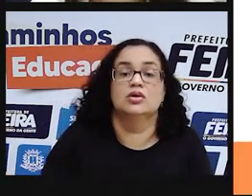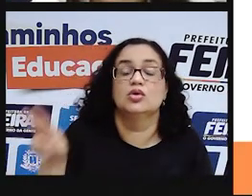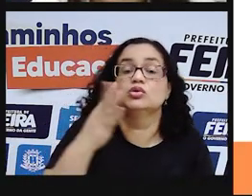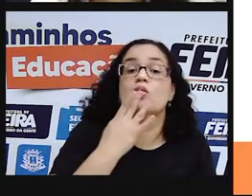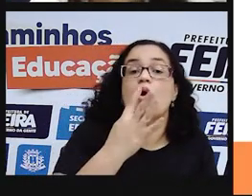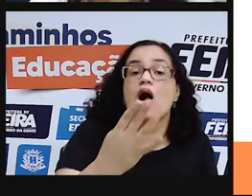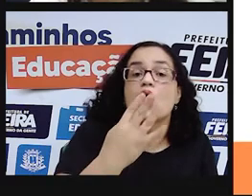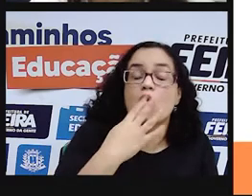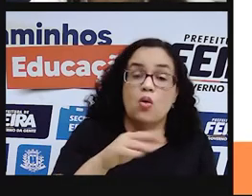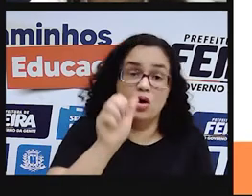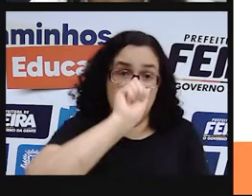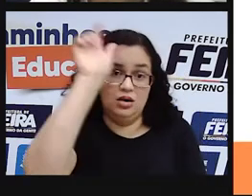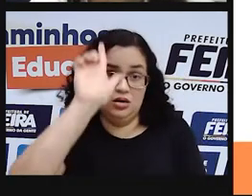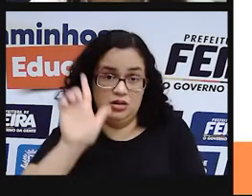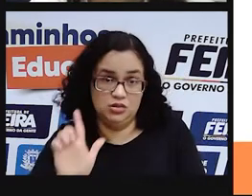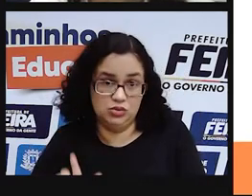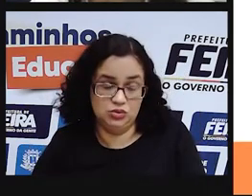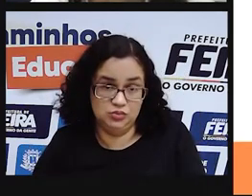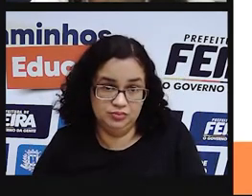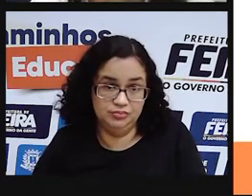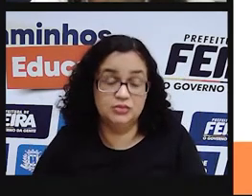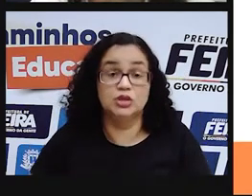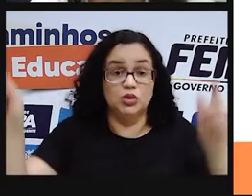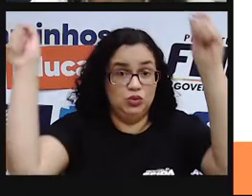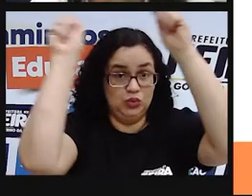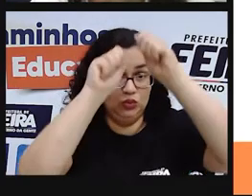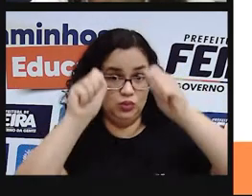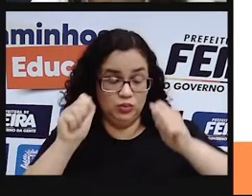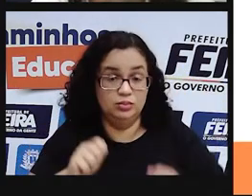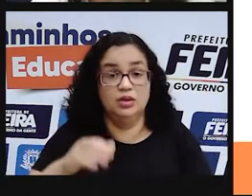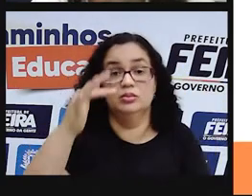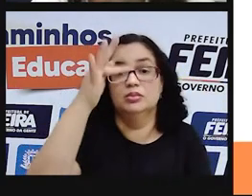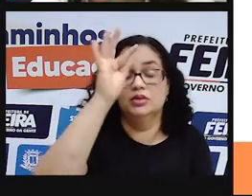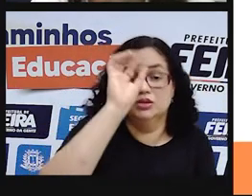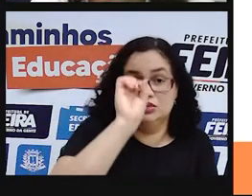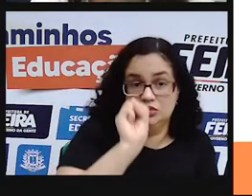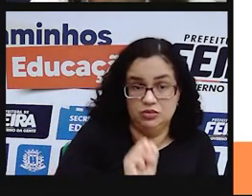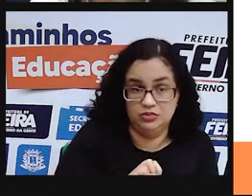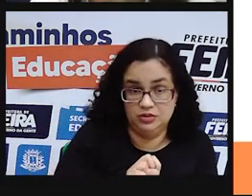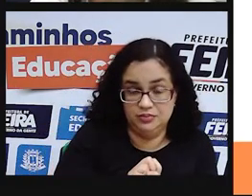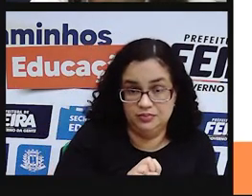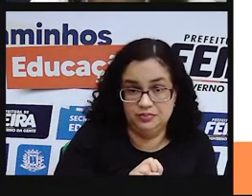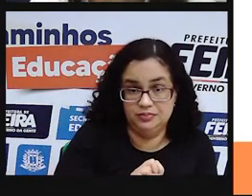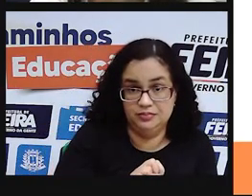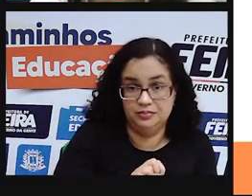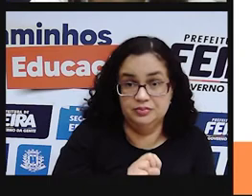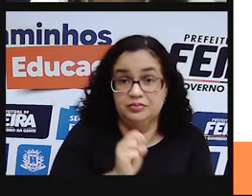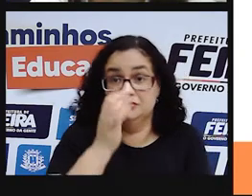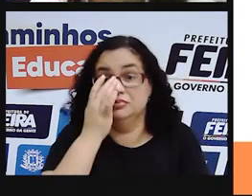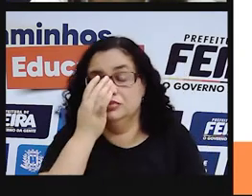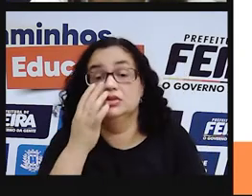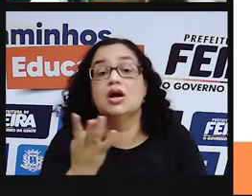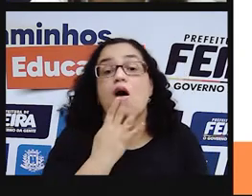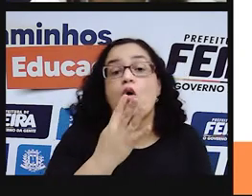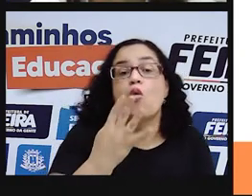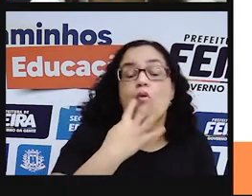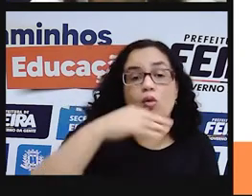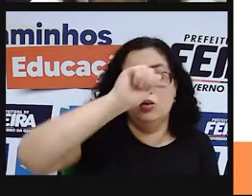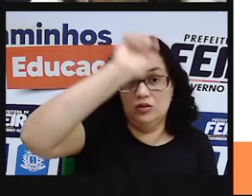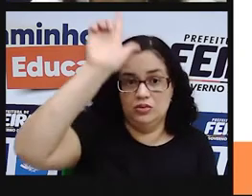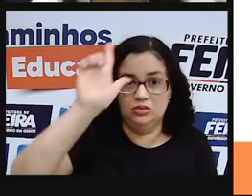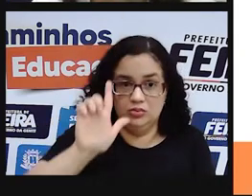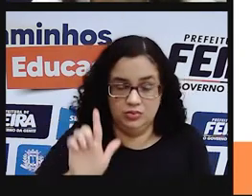usando a cor azul aí aqui no mapa de Feira de Santana observem aí ó essa essa cor azul está